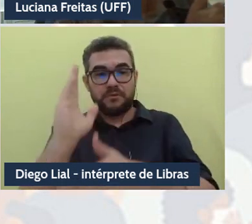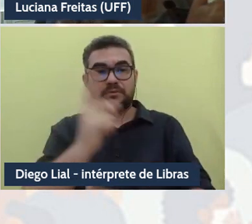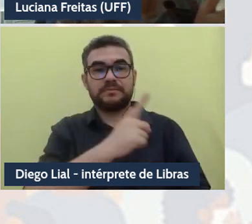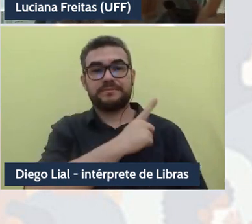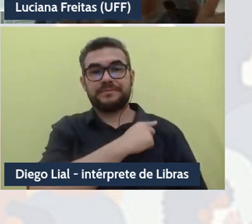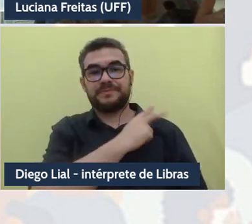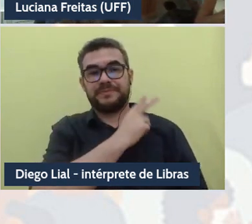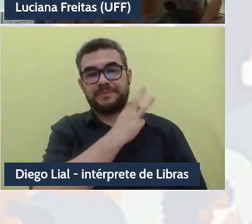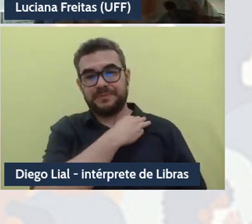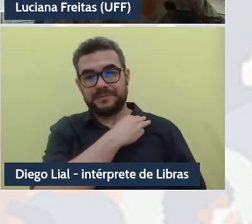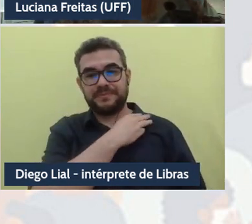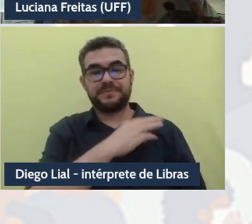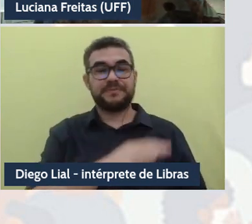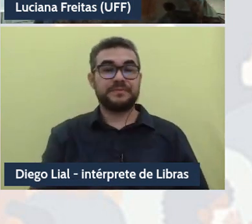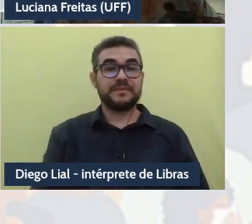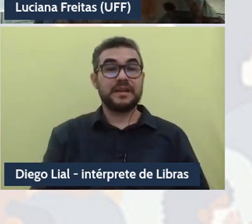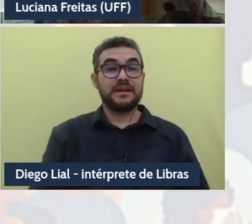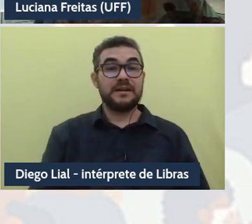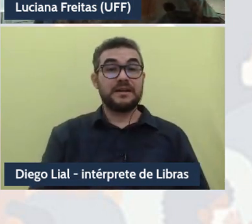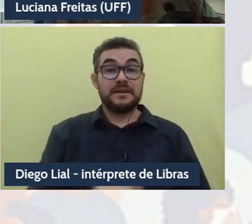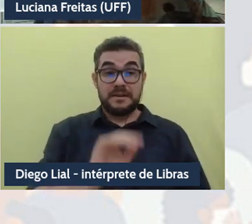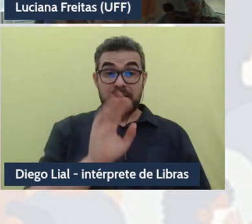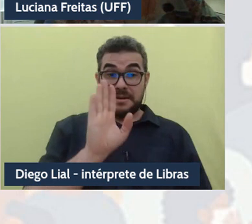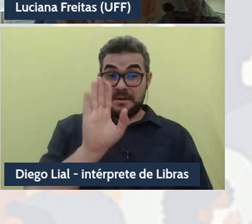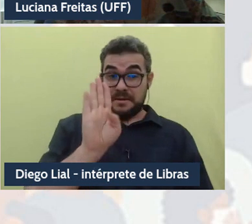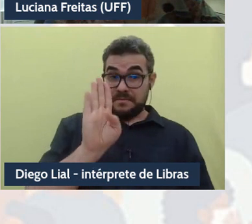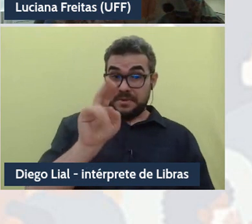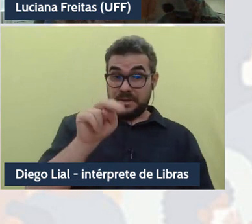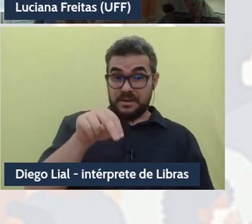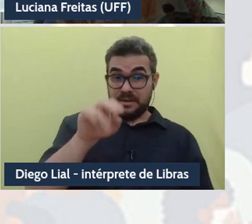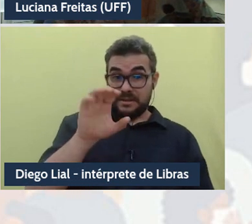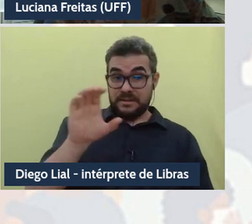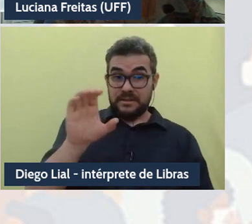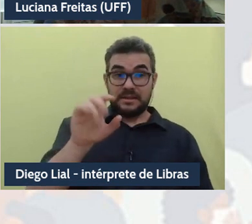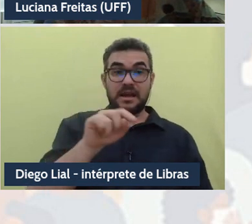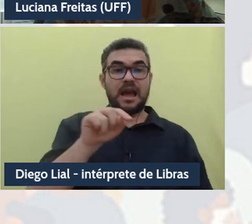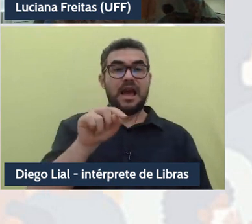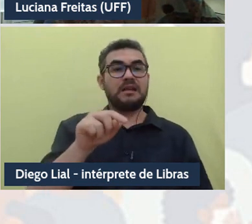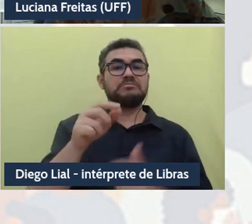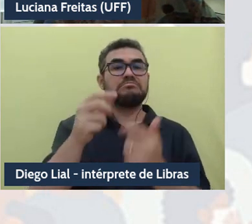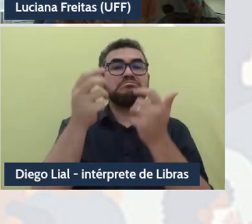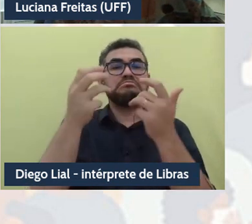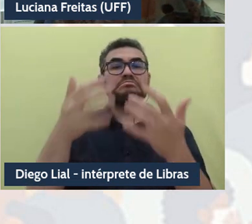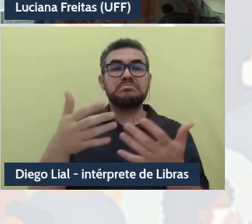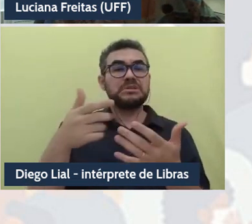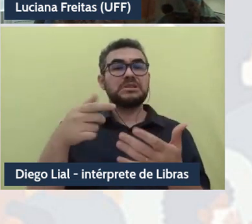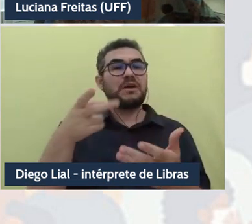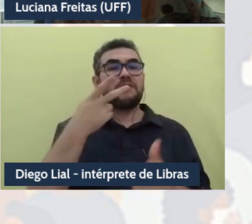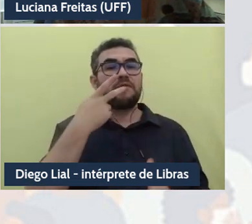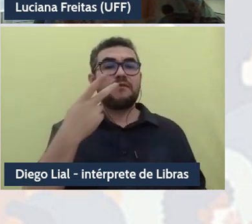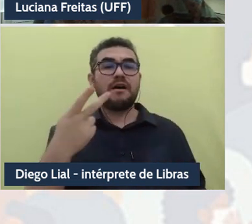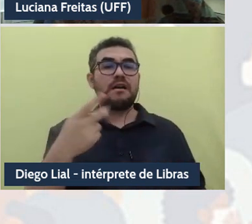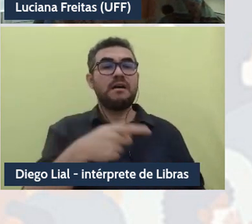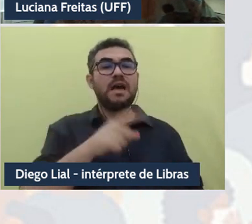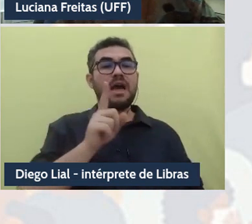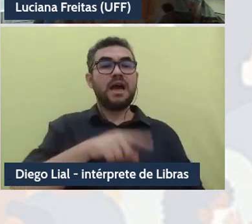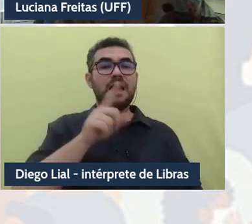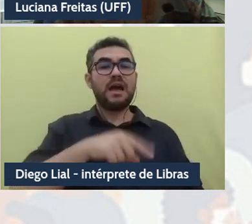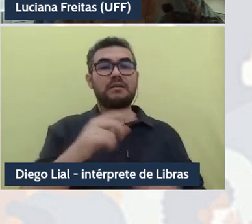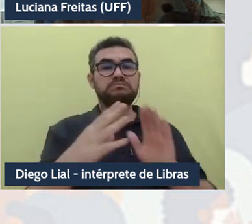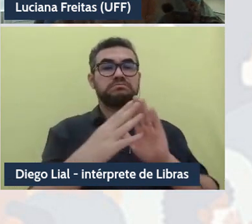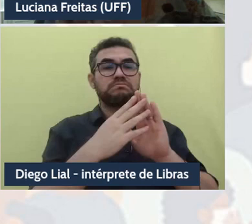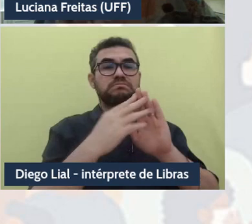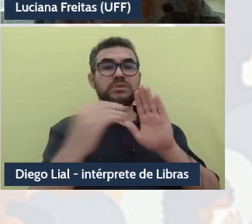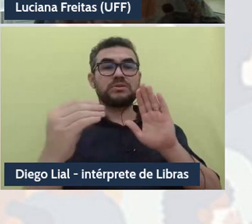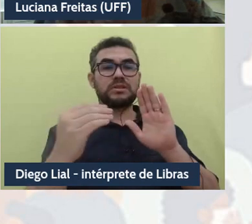são fragmentos do documento, né? Ela se diz uma referência nacional para a formulação dos currículos.